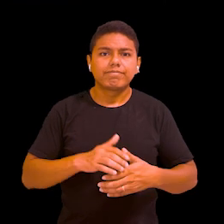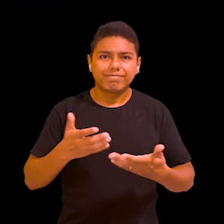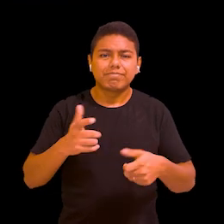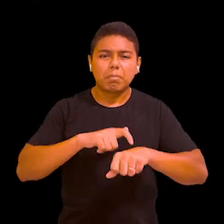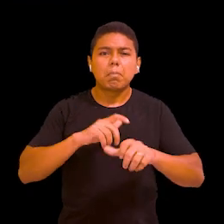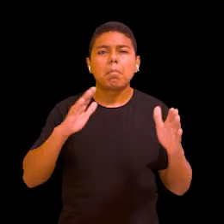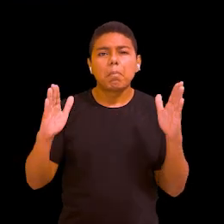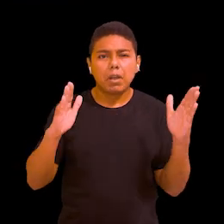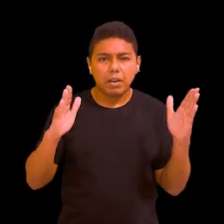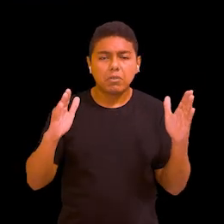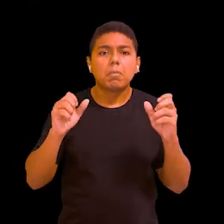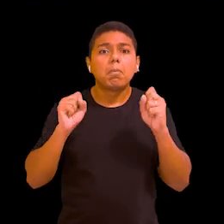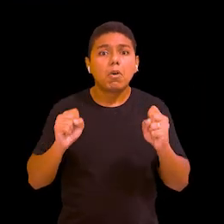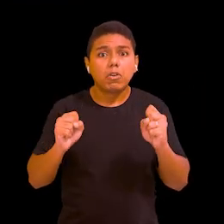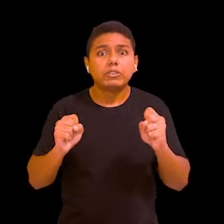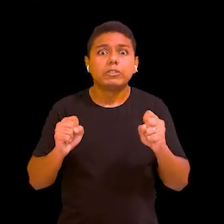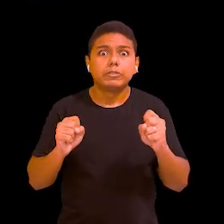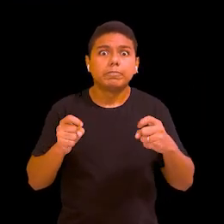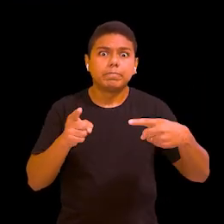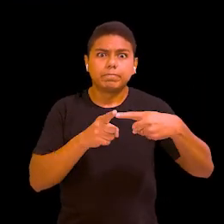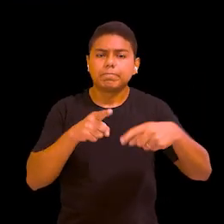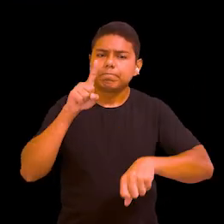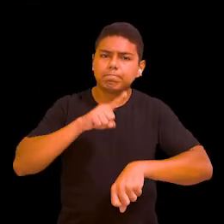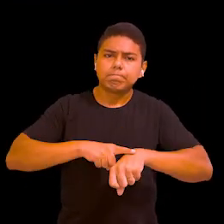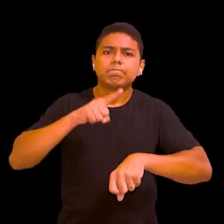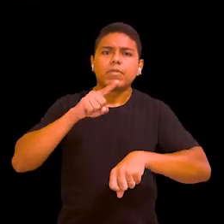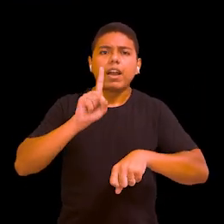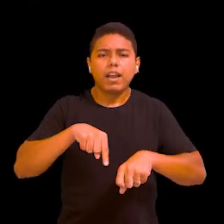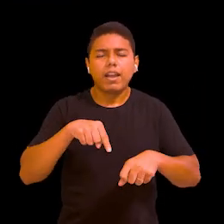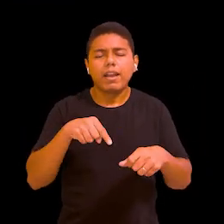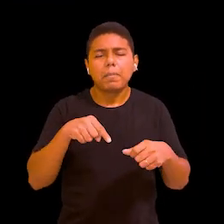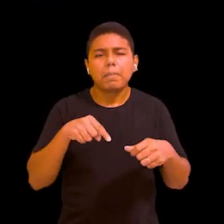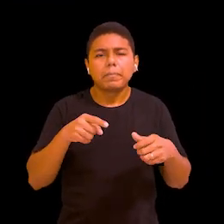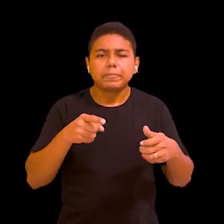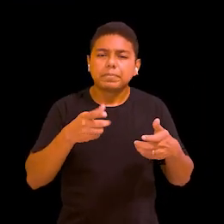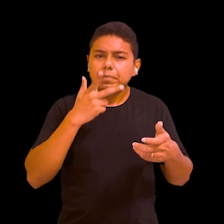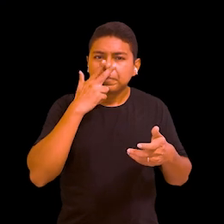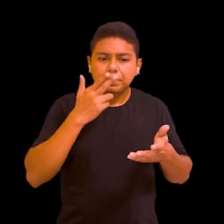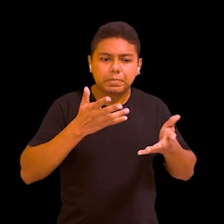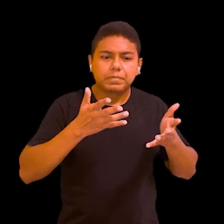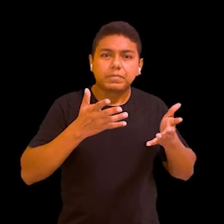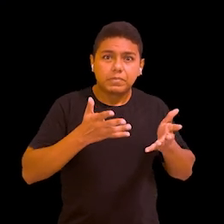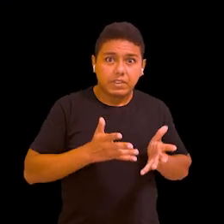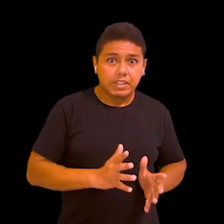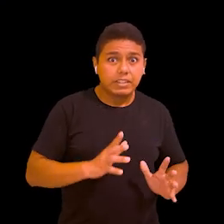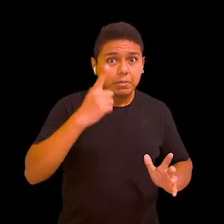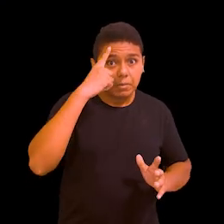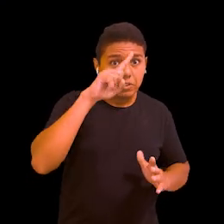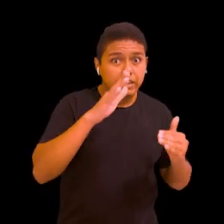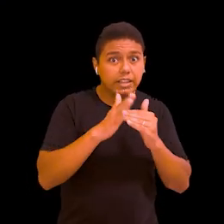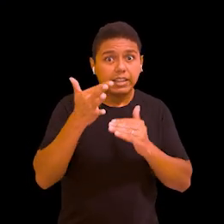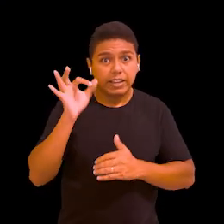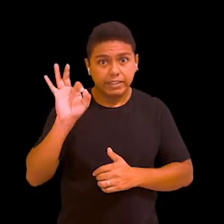Esse puerpério pode ser dividido em imediato, que é aquele período entre o 1º e o 10º dia